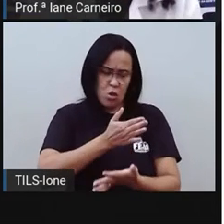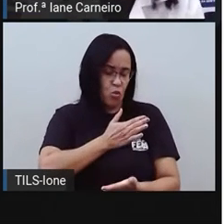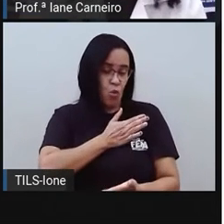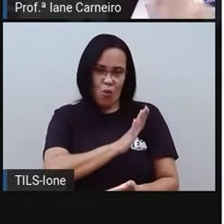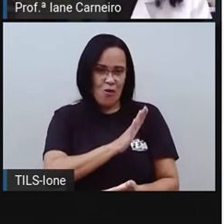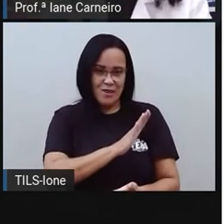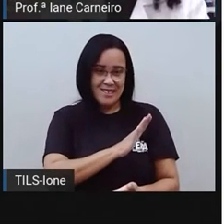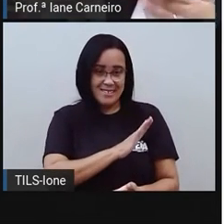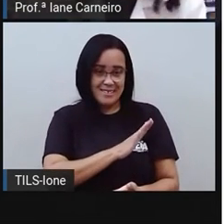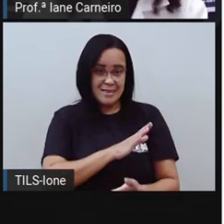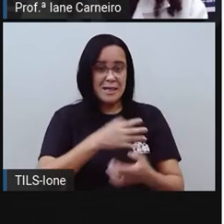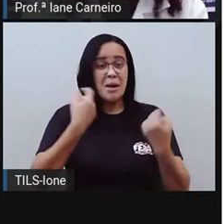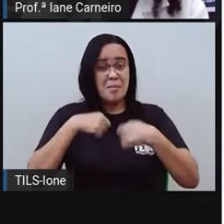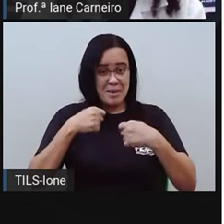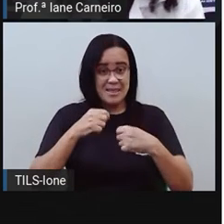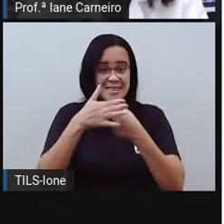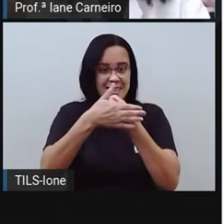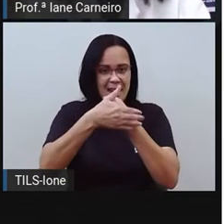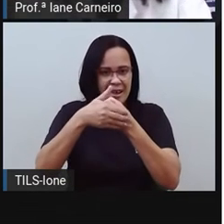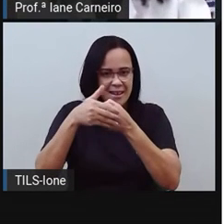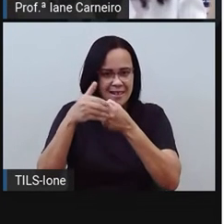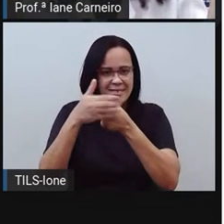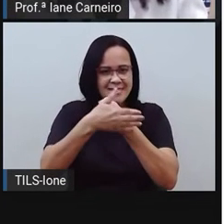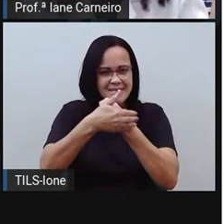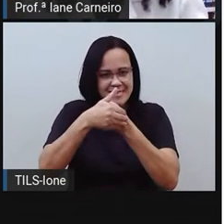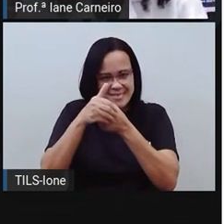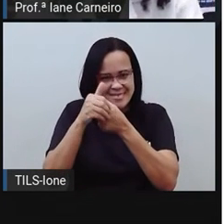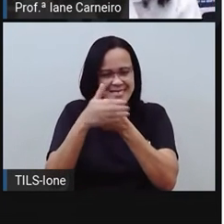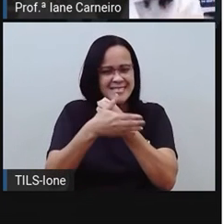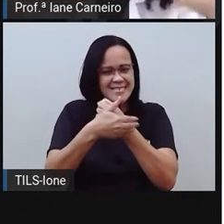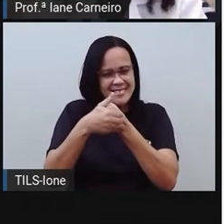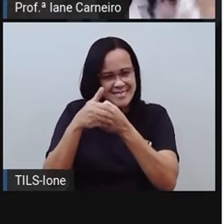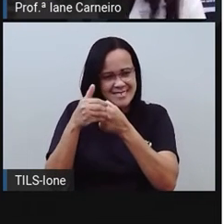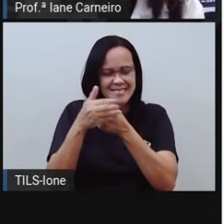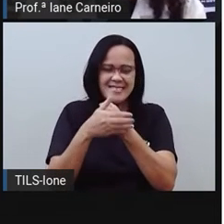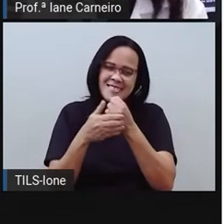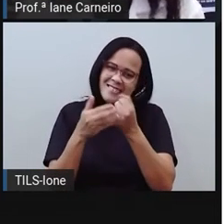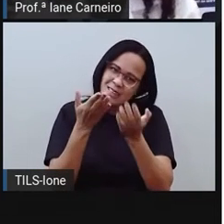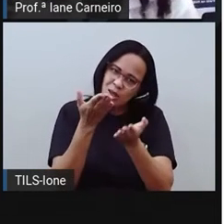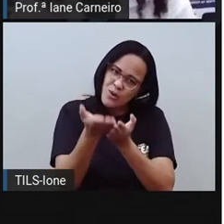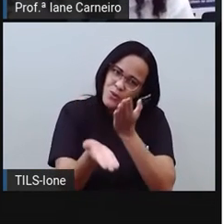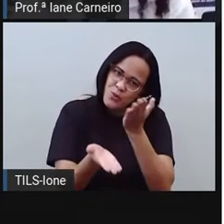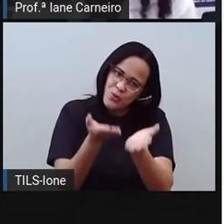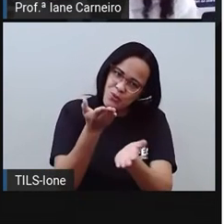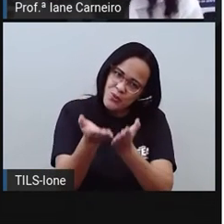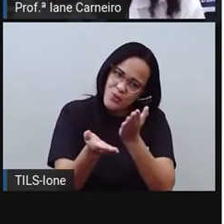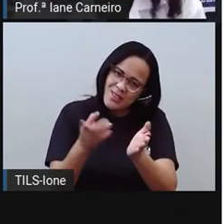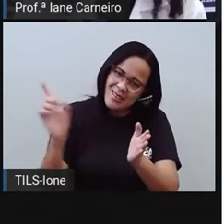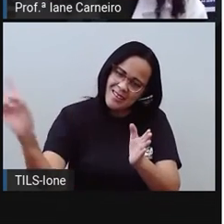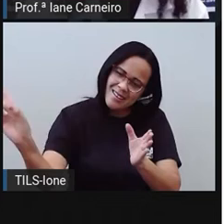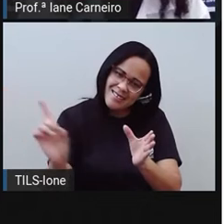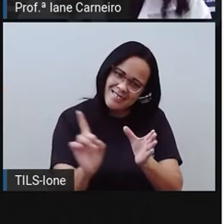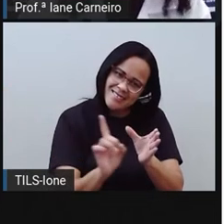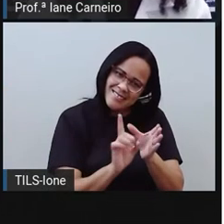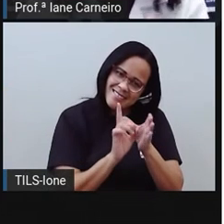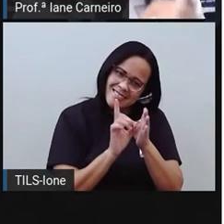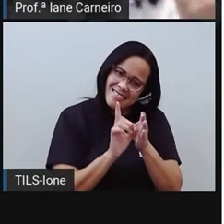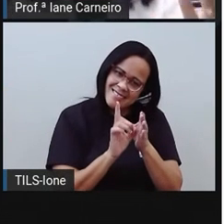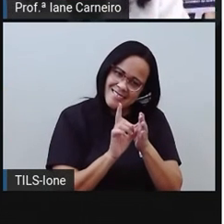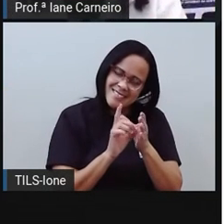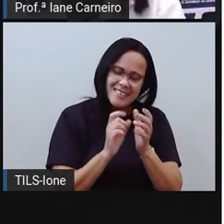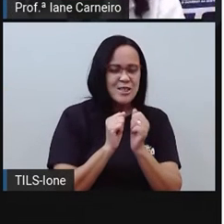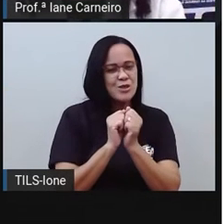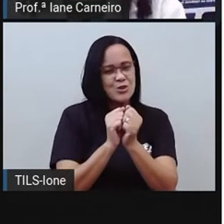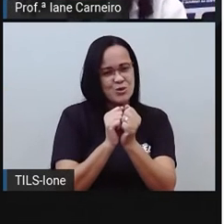carinho. Então, e quando a gente faz isso, a gente atrai, ó, pessoas que são assim também, tá joia? Então, ser gentil. Alguém